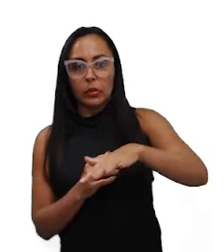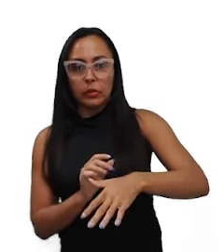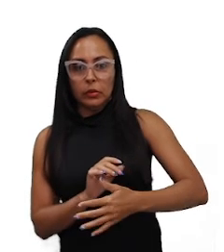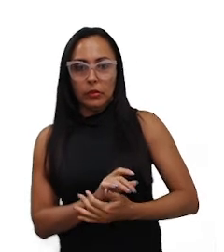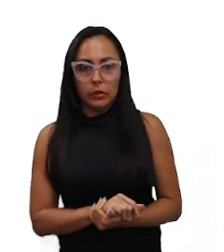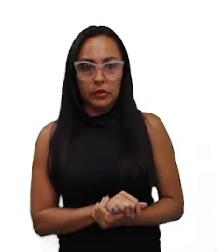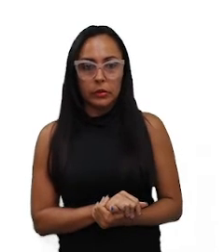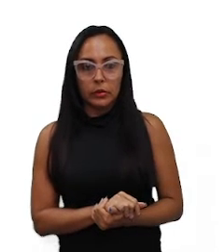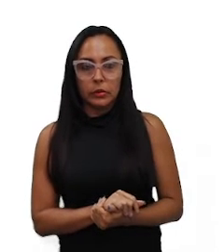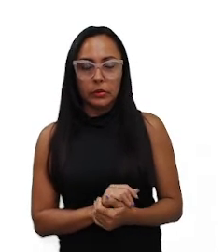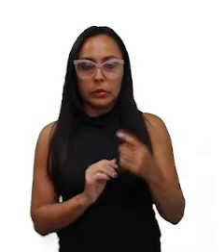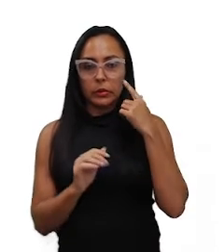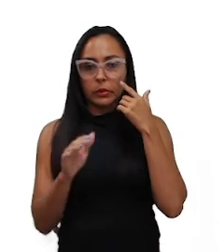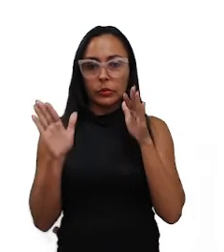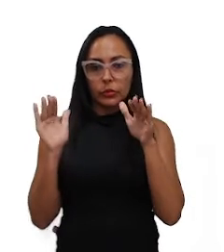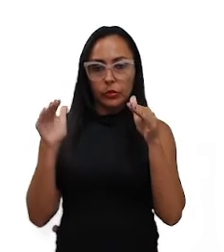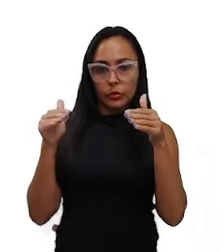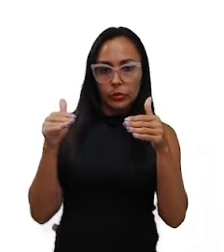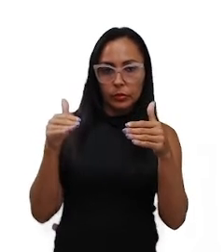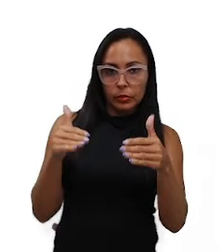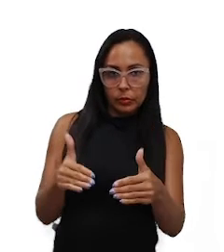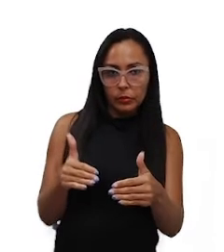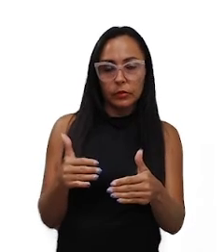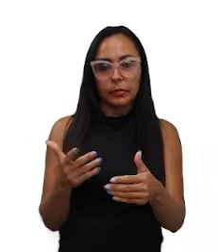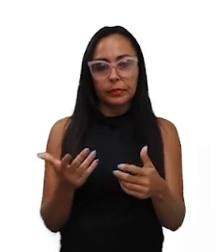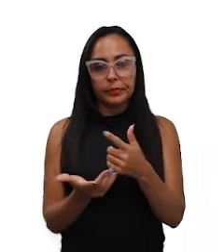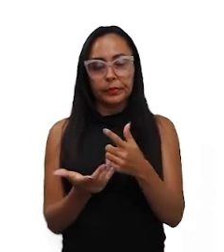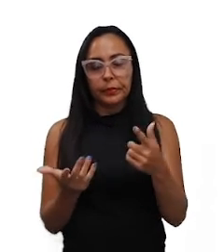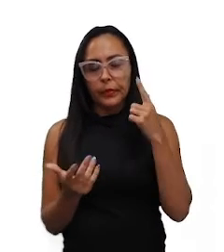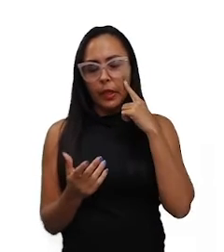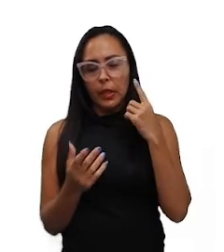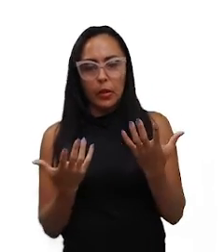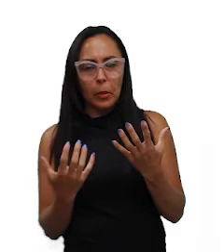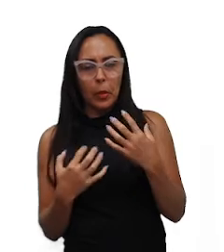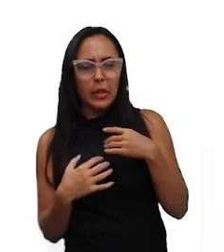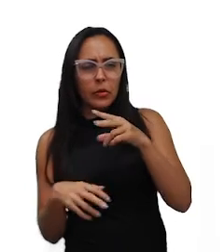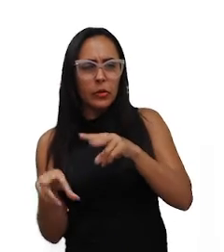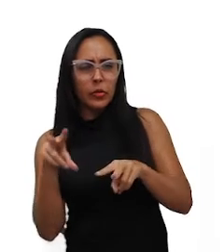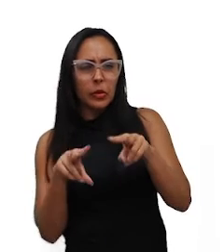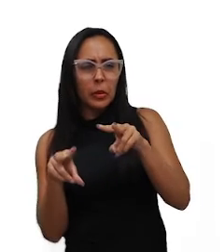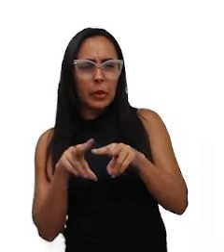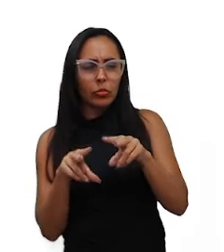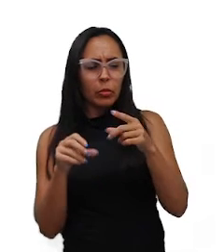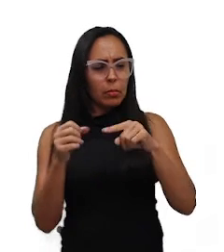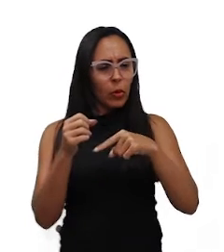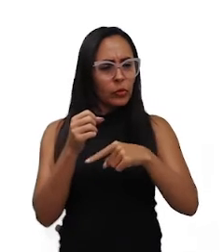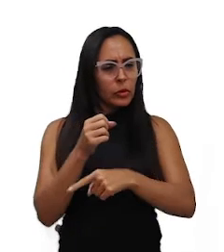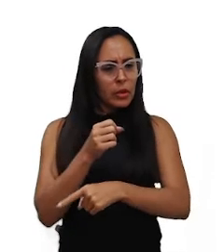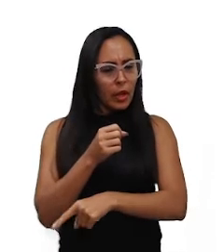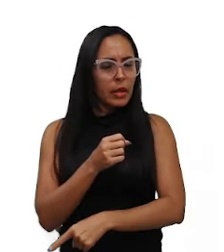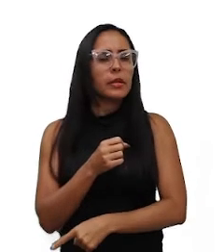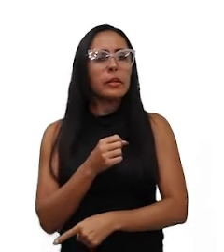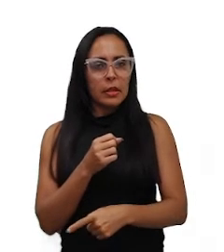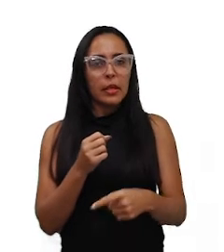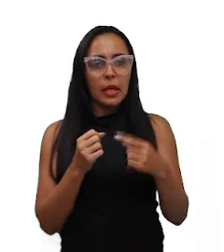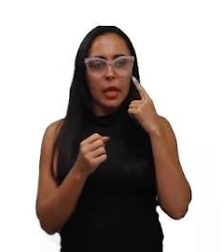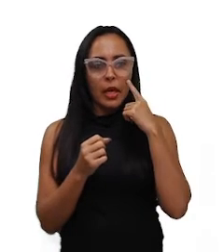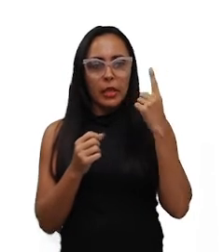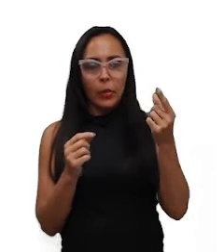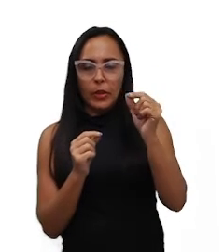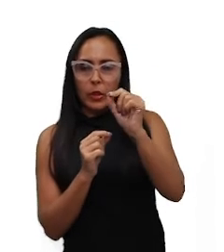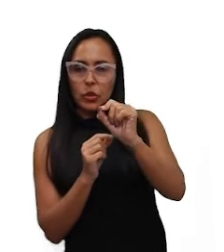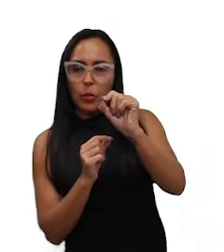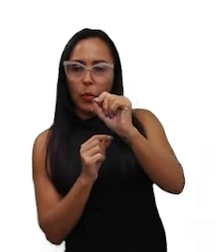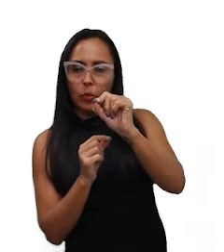o afunilamento dessas linhas em direção ao ponto que gera a sensação visual de profundidade. Então, é através do ponto de fuga que a